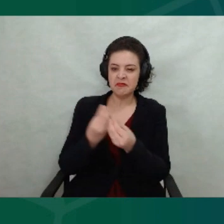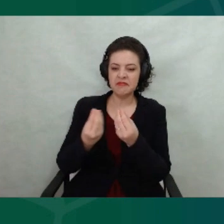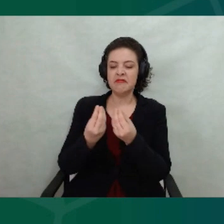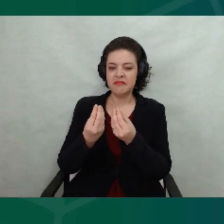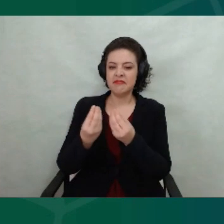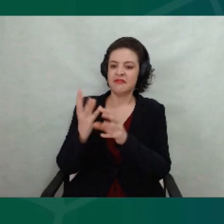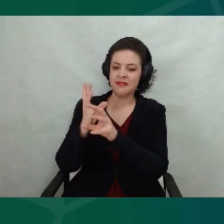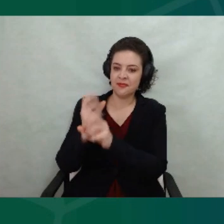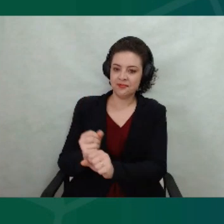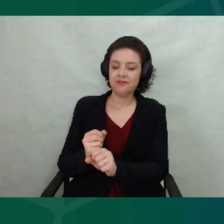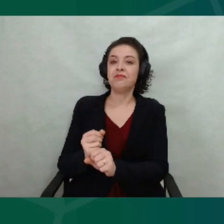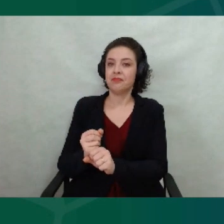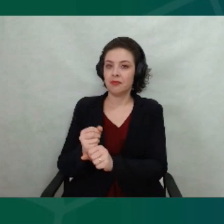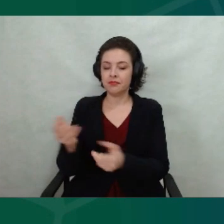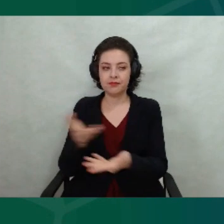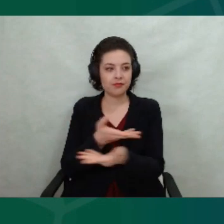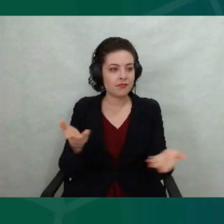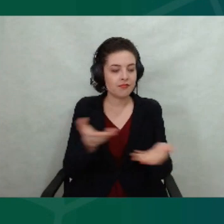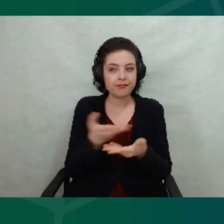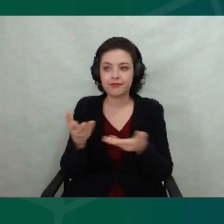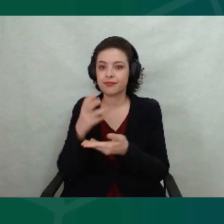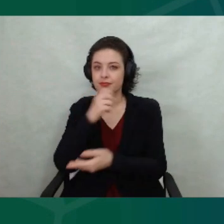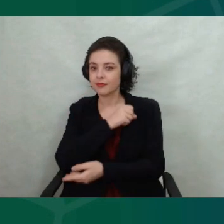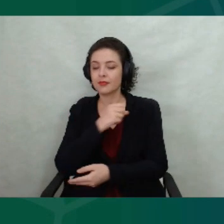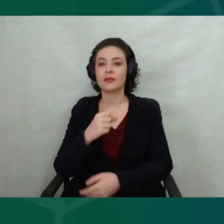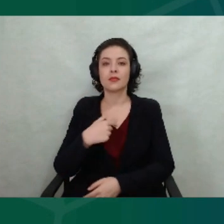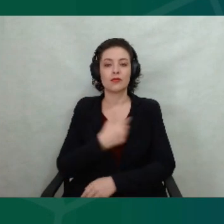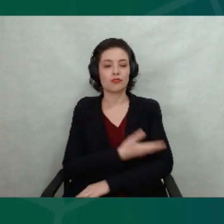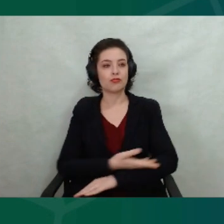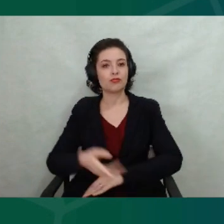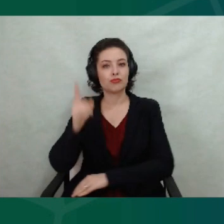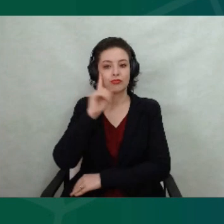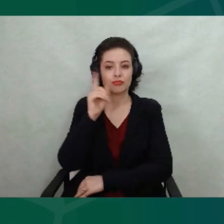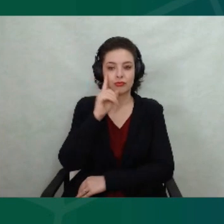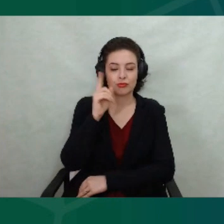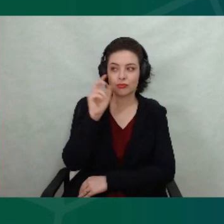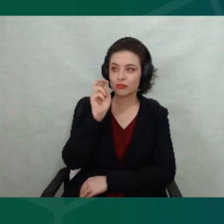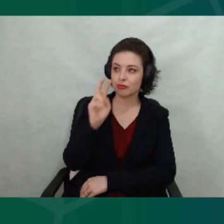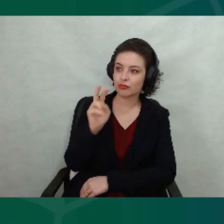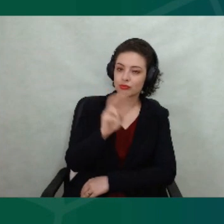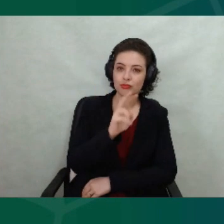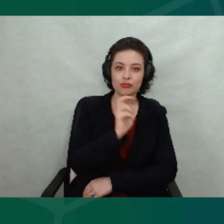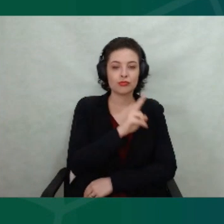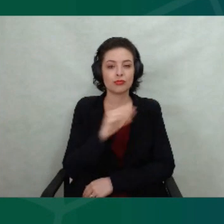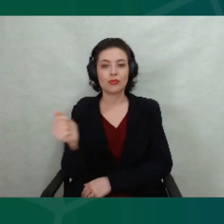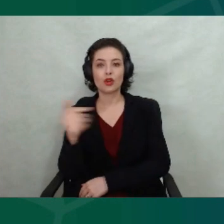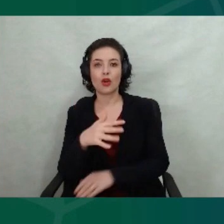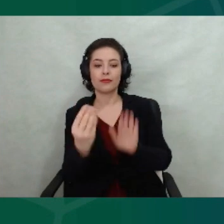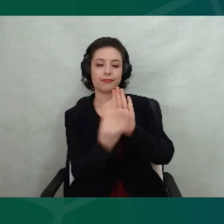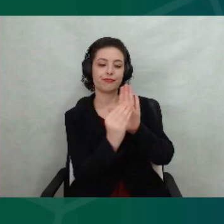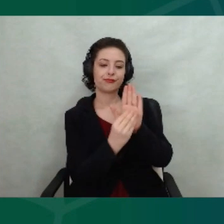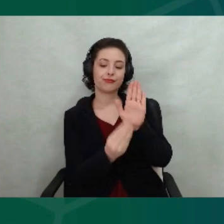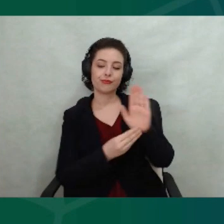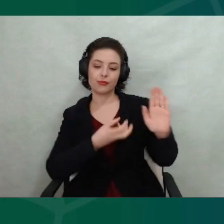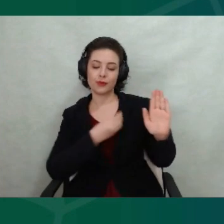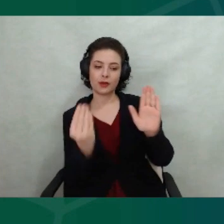extremamente dinâmica. Nós estamos acostumados todos os dias a ver novos números de